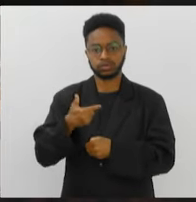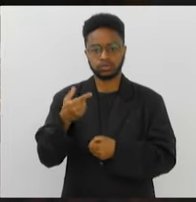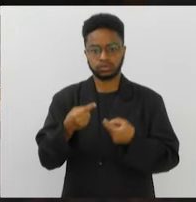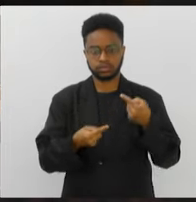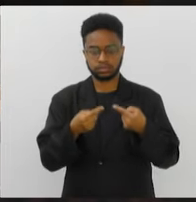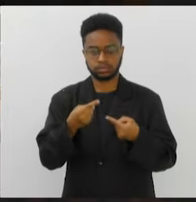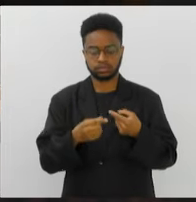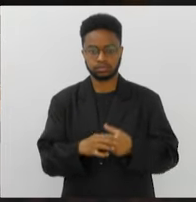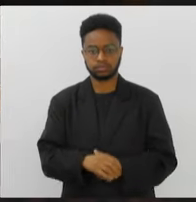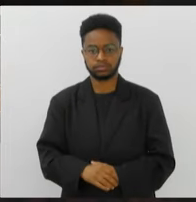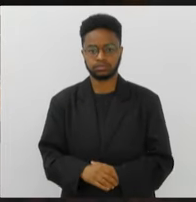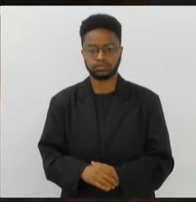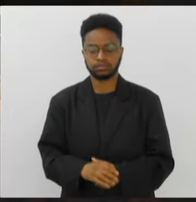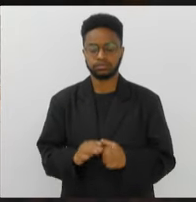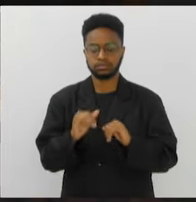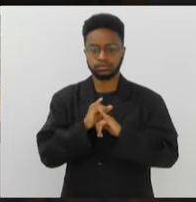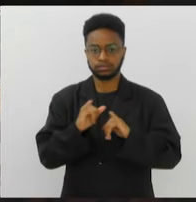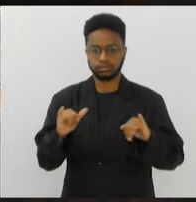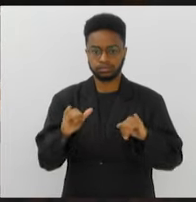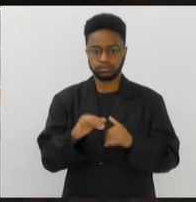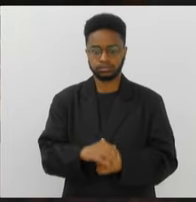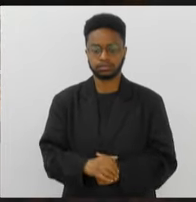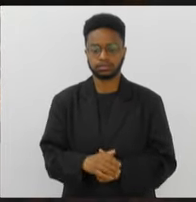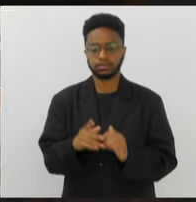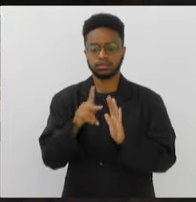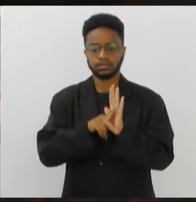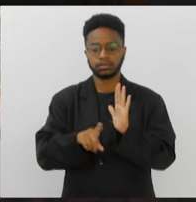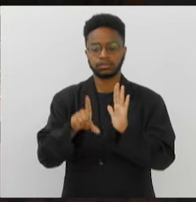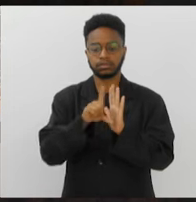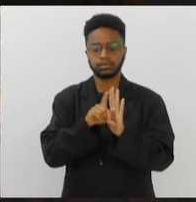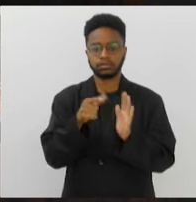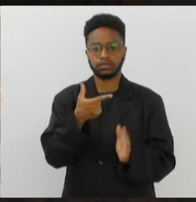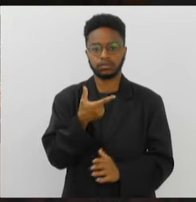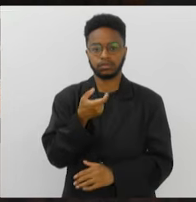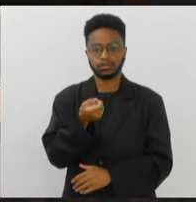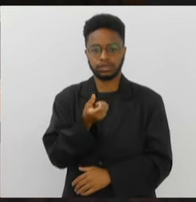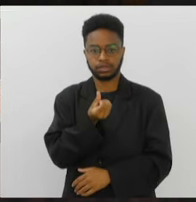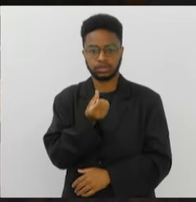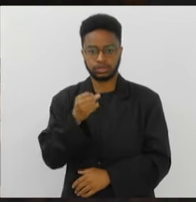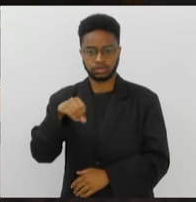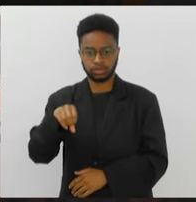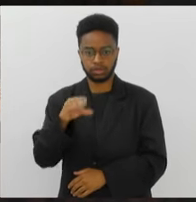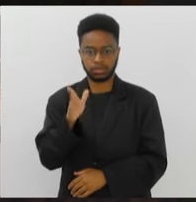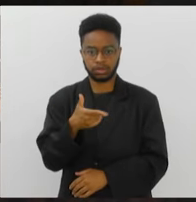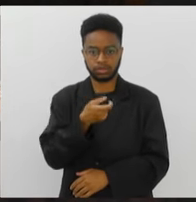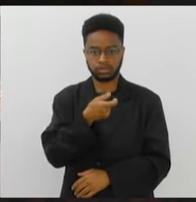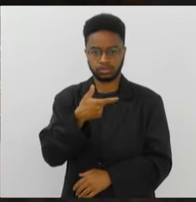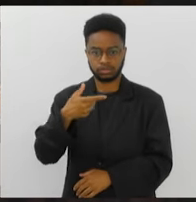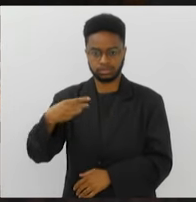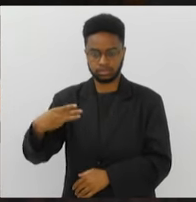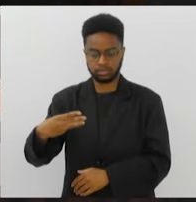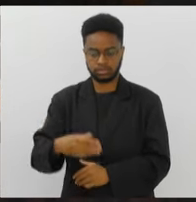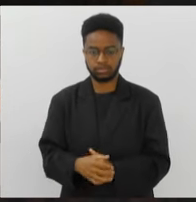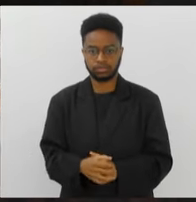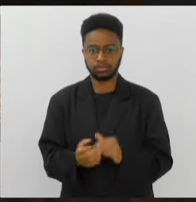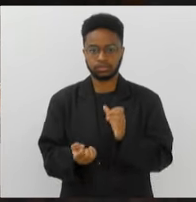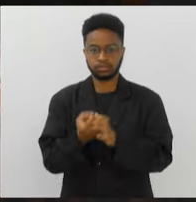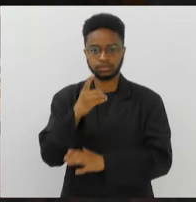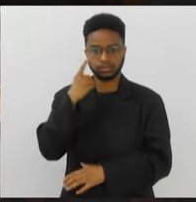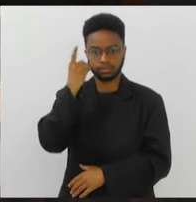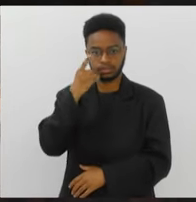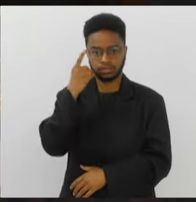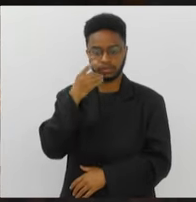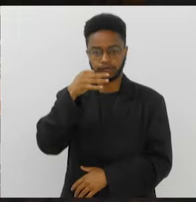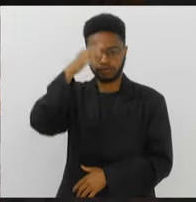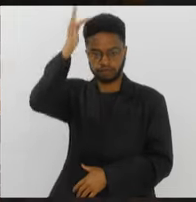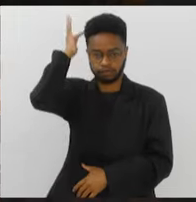segunda. Anuncio projeto de lei 2069 de 23, de autoria do deputado